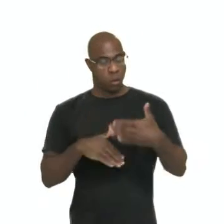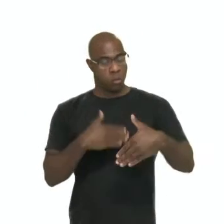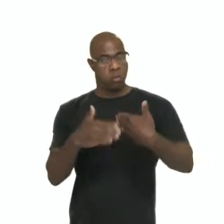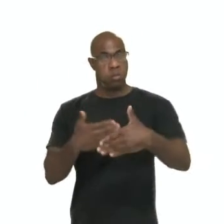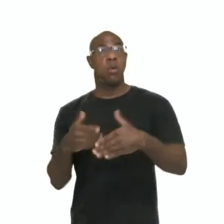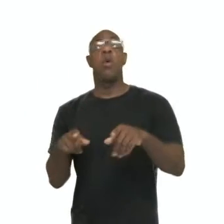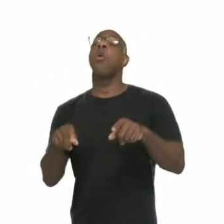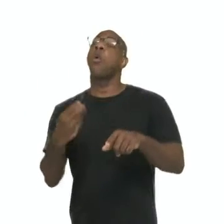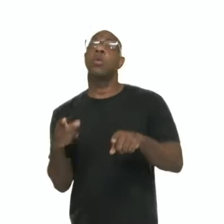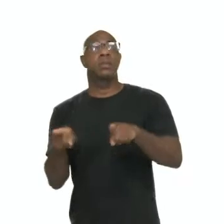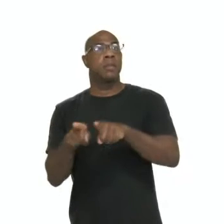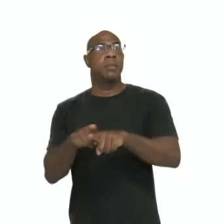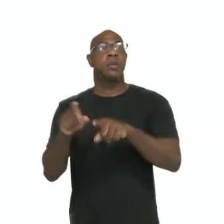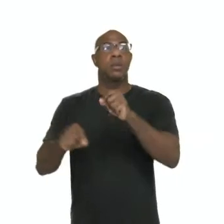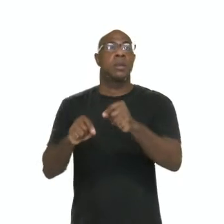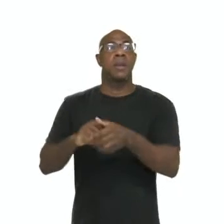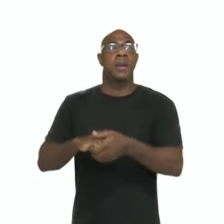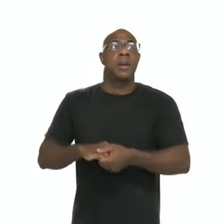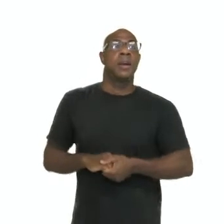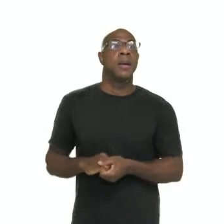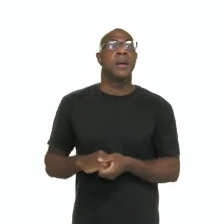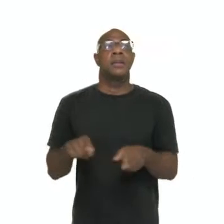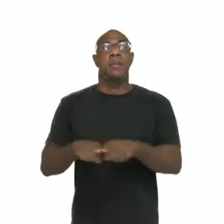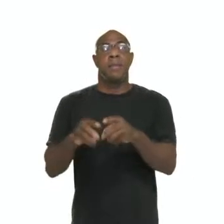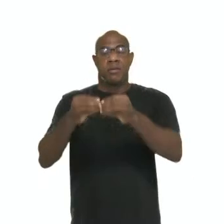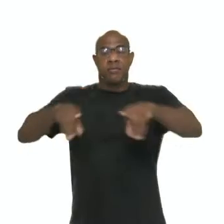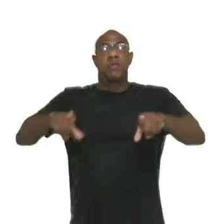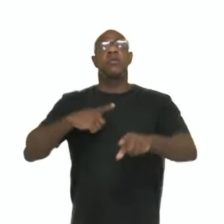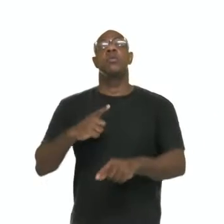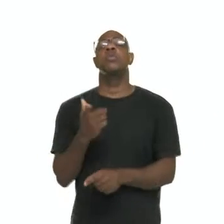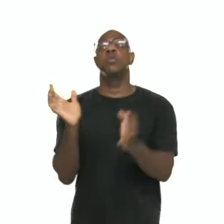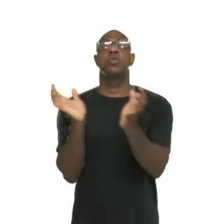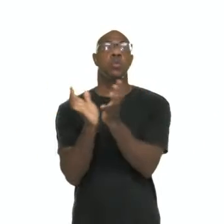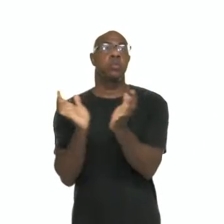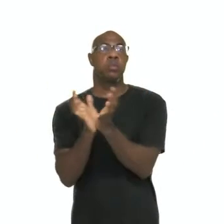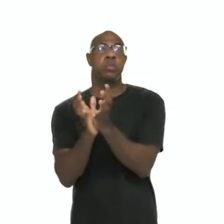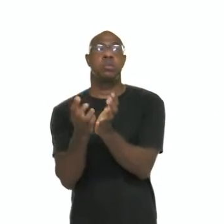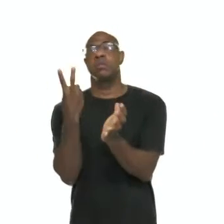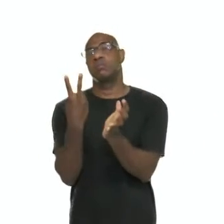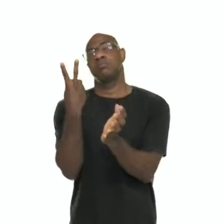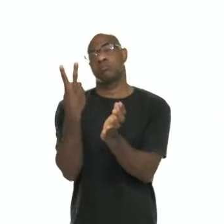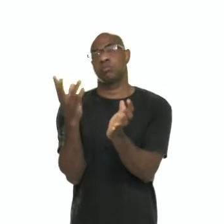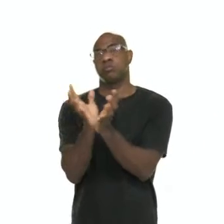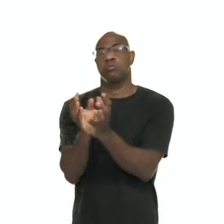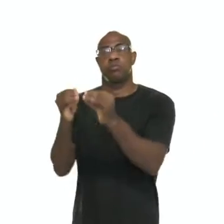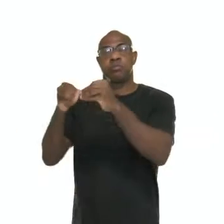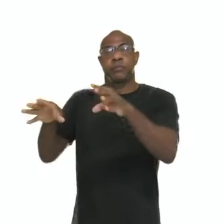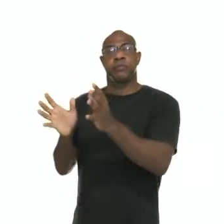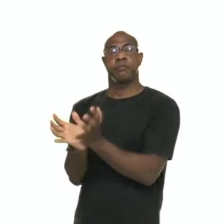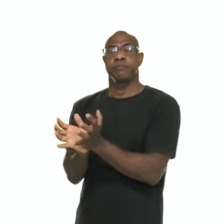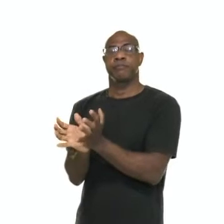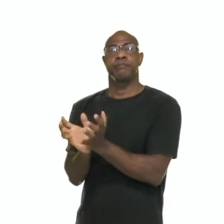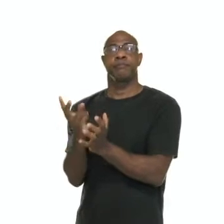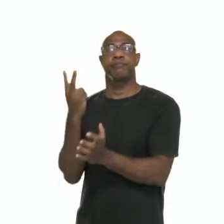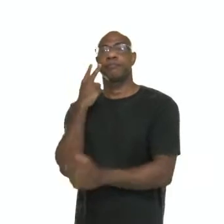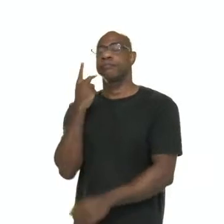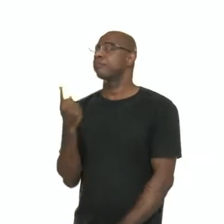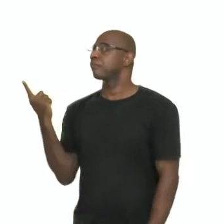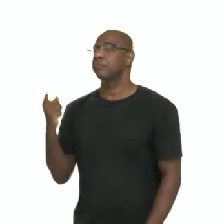também pela divisão de uma espécie em duas outras espécies. Aí nós chamamos